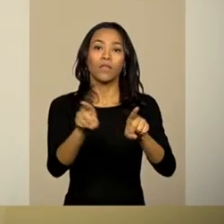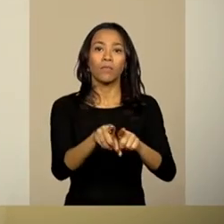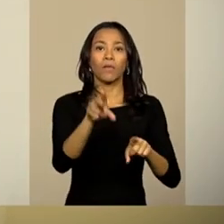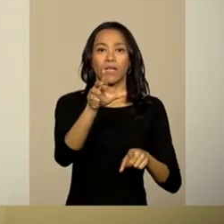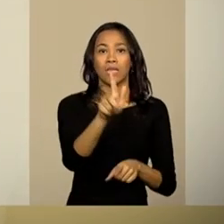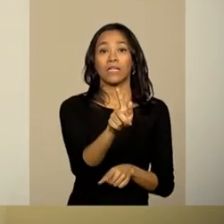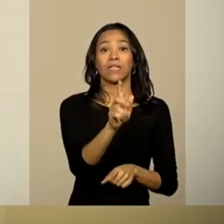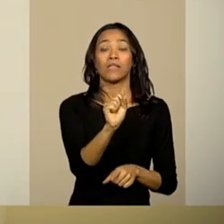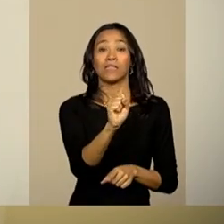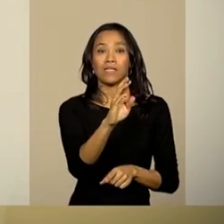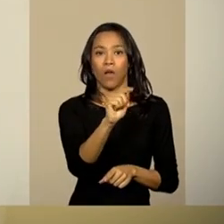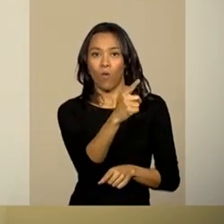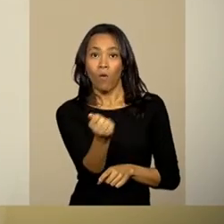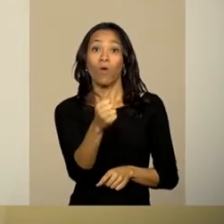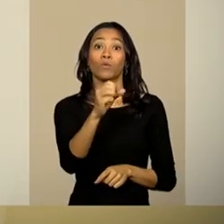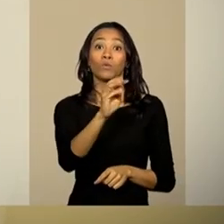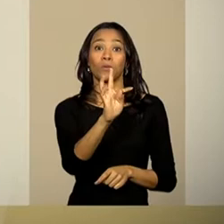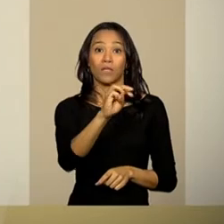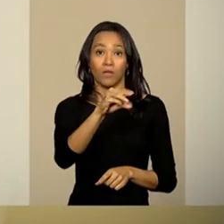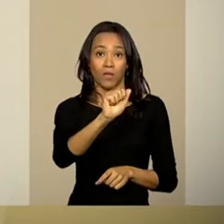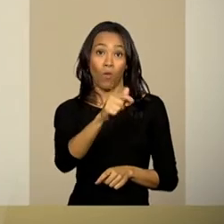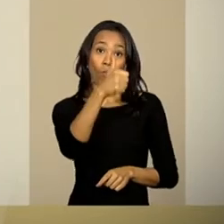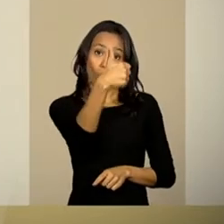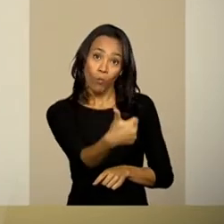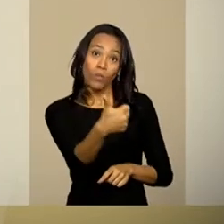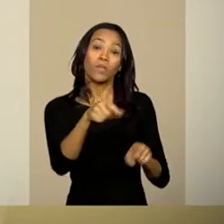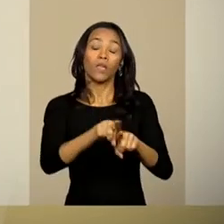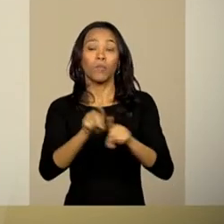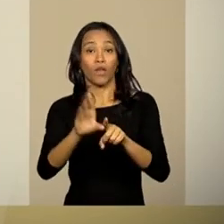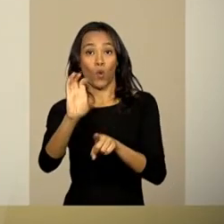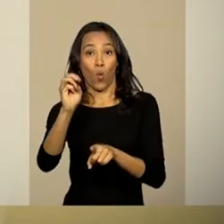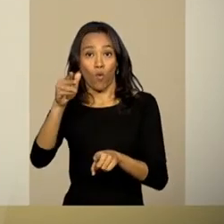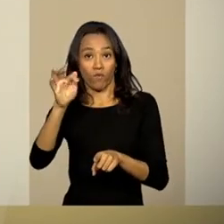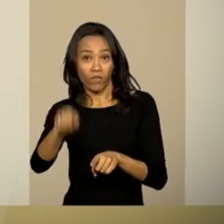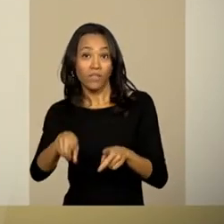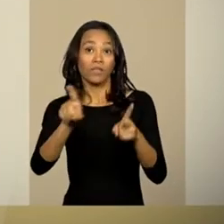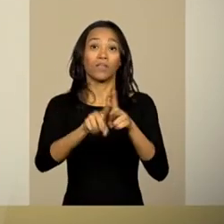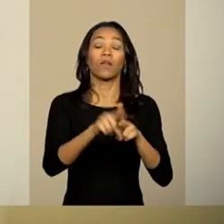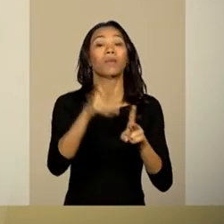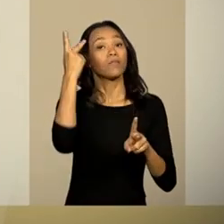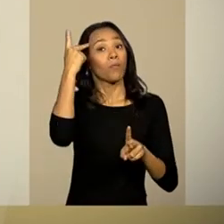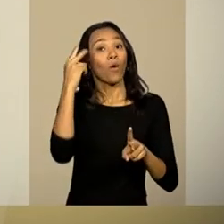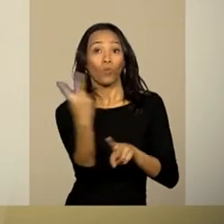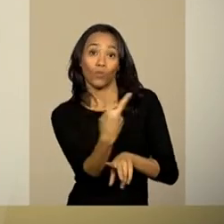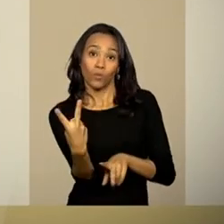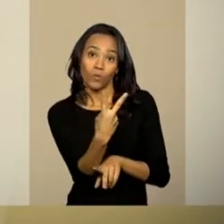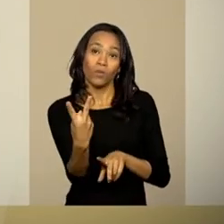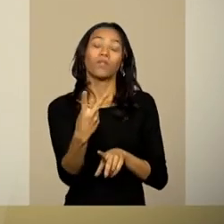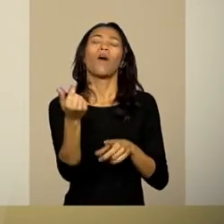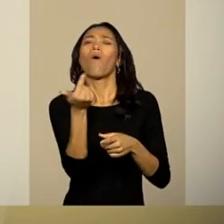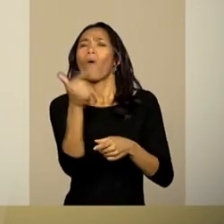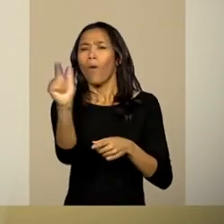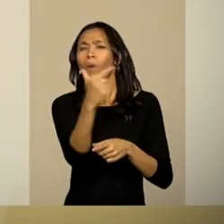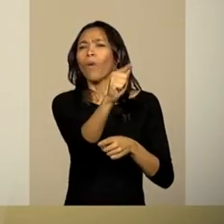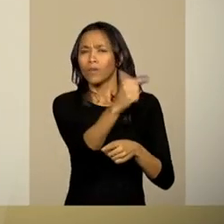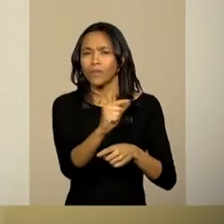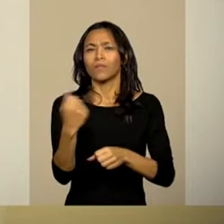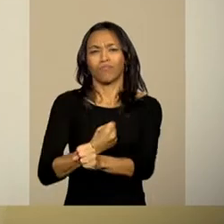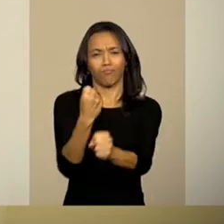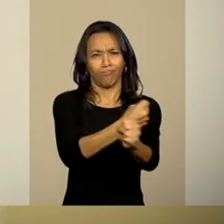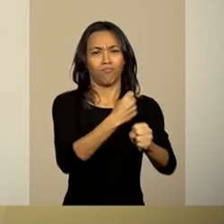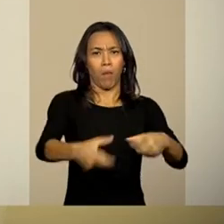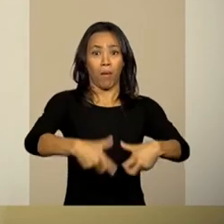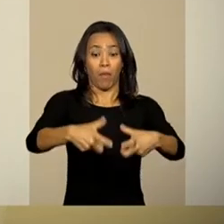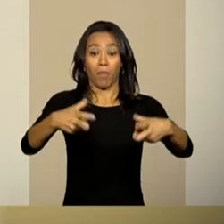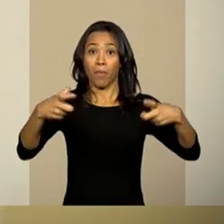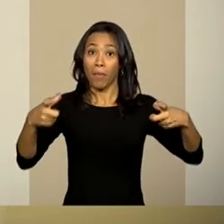saguão do Terminal 1. Tanto o aeroporto de Confins como o aeroporto do Galeão vão ter outras obras de ampliação, mas